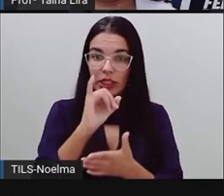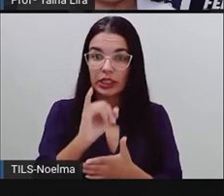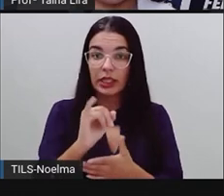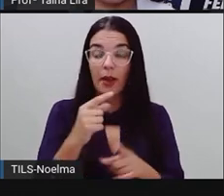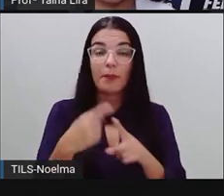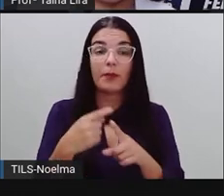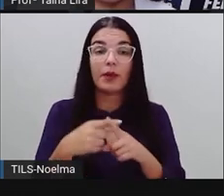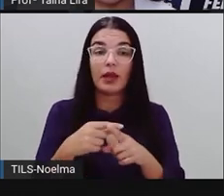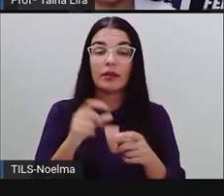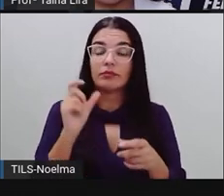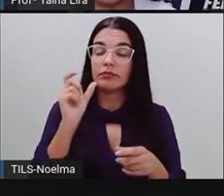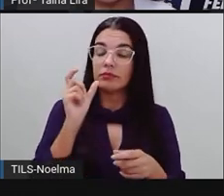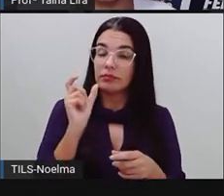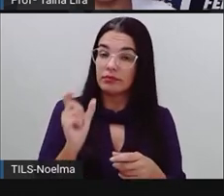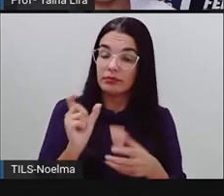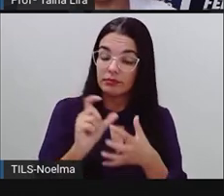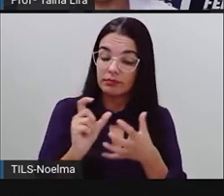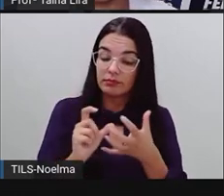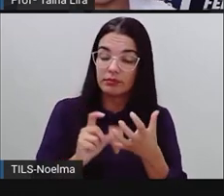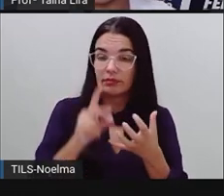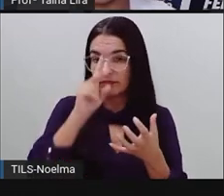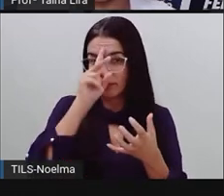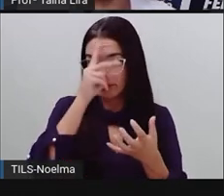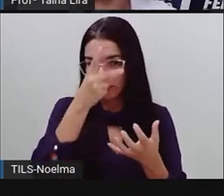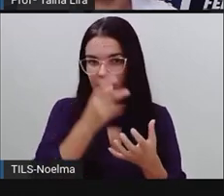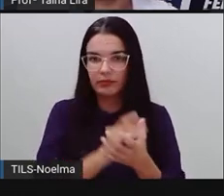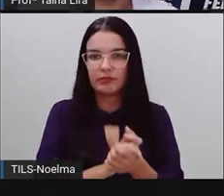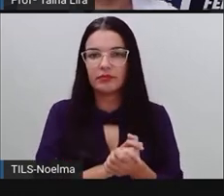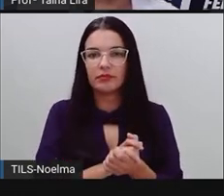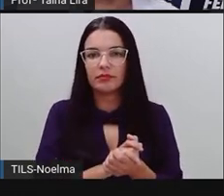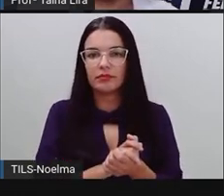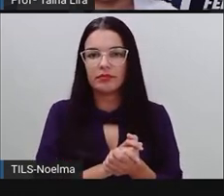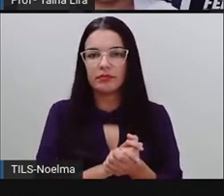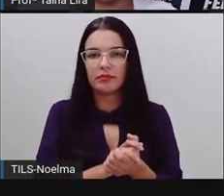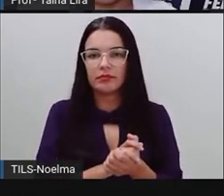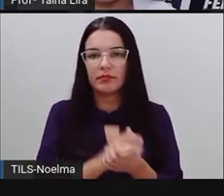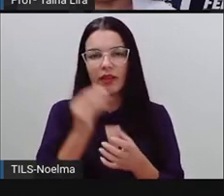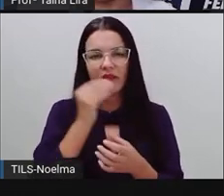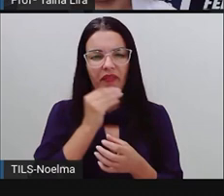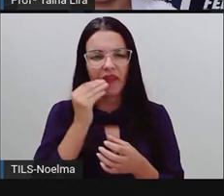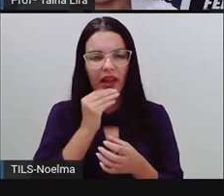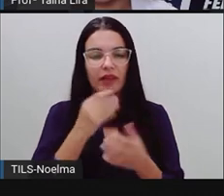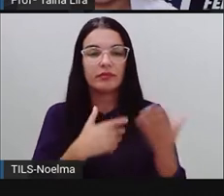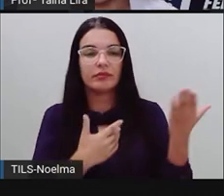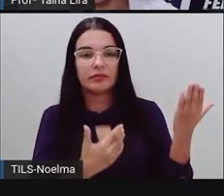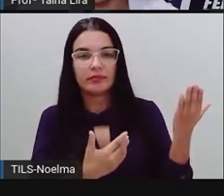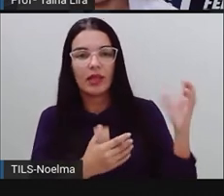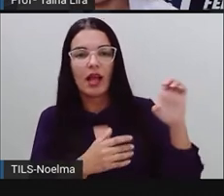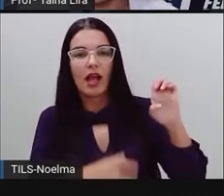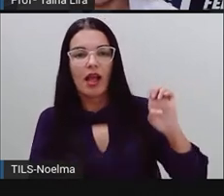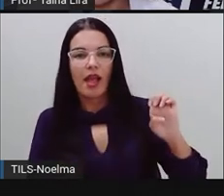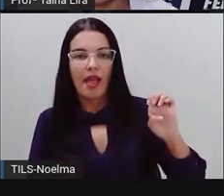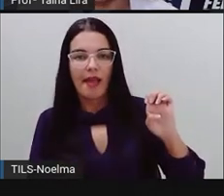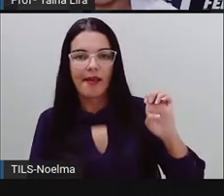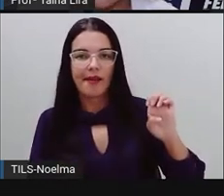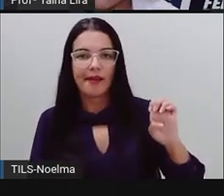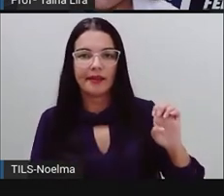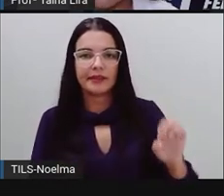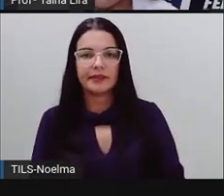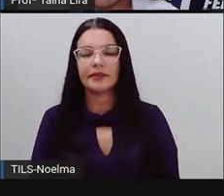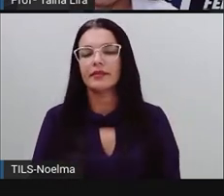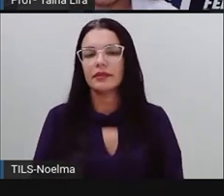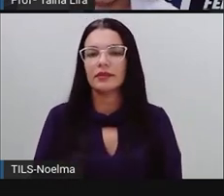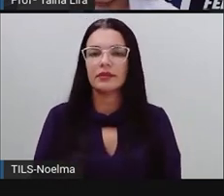sílaba forte coloquei ue e alicate sílaba fraca porque a sílaba mais forte o cá